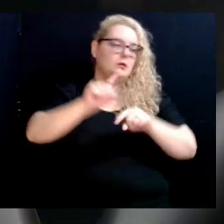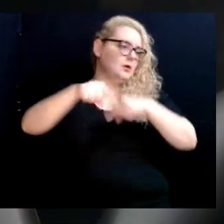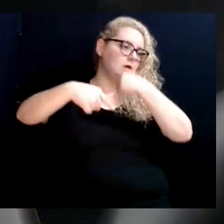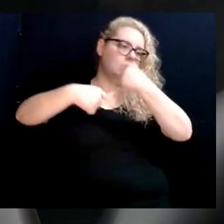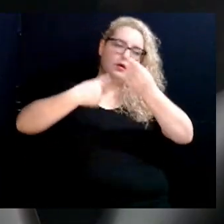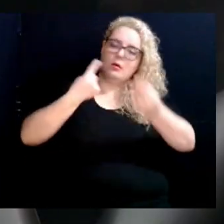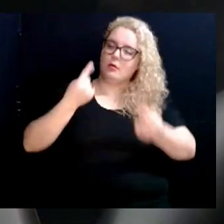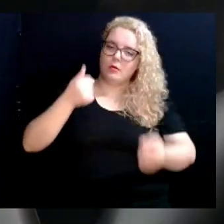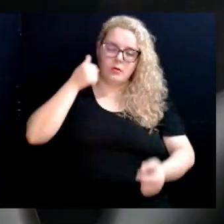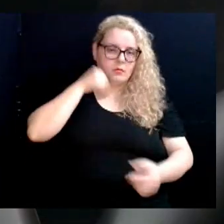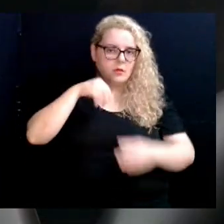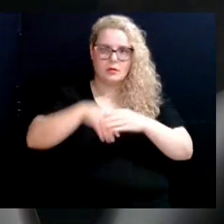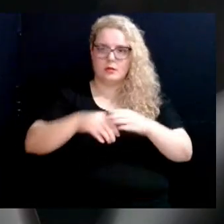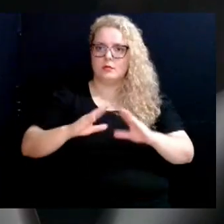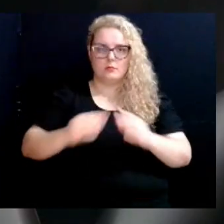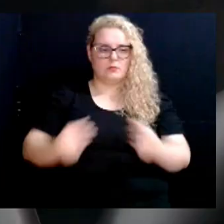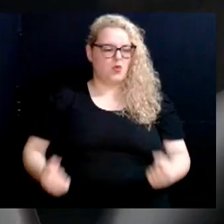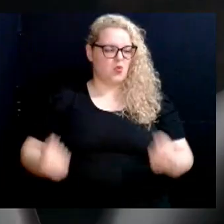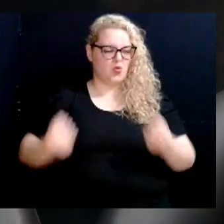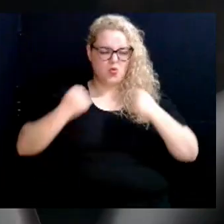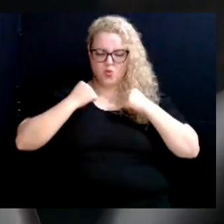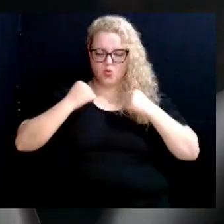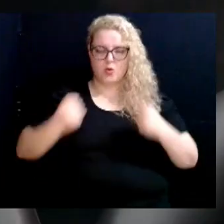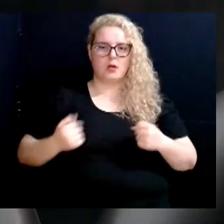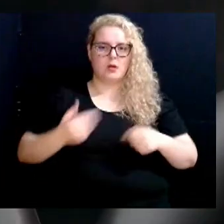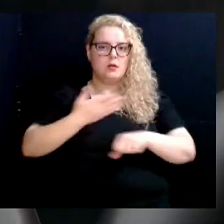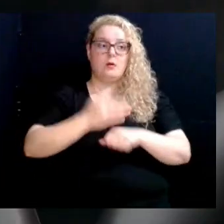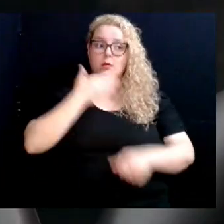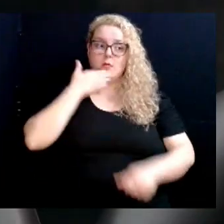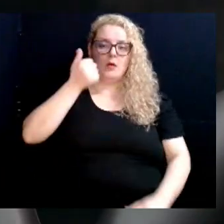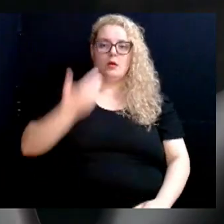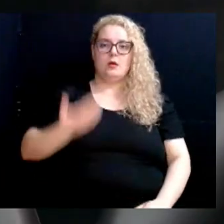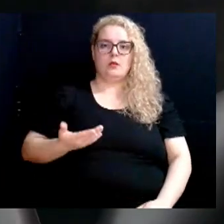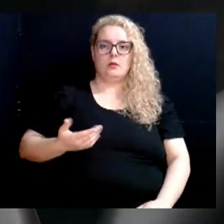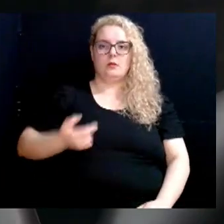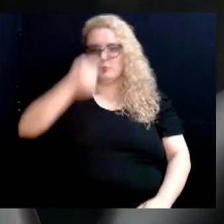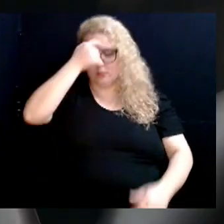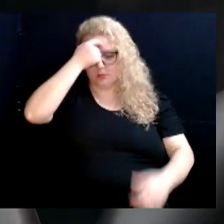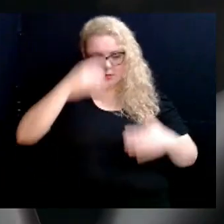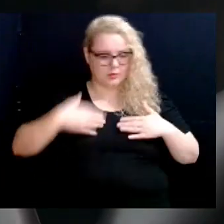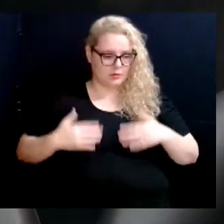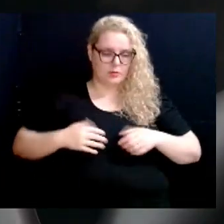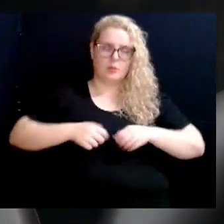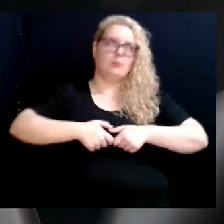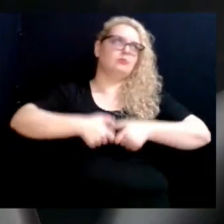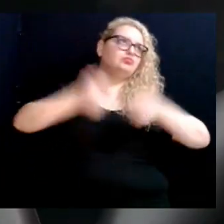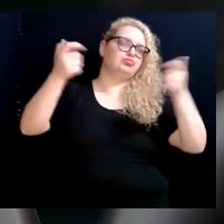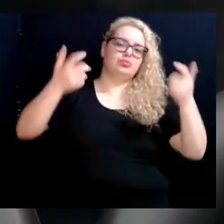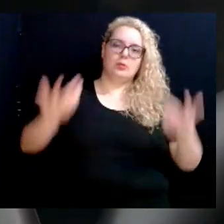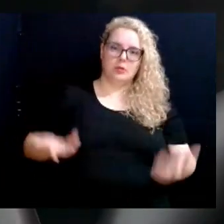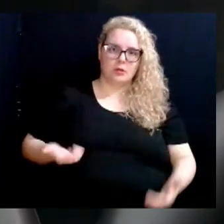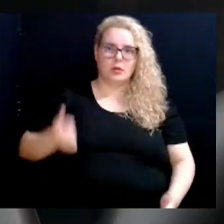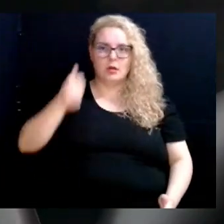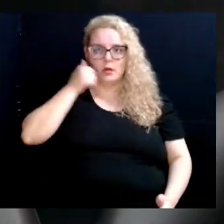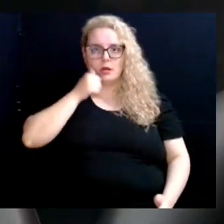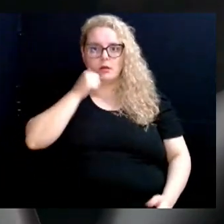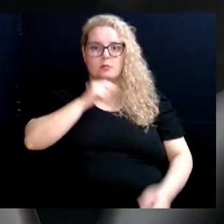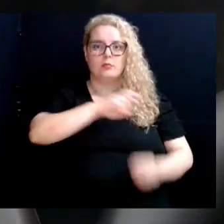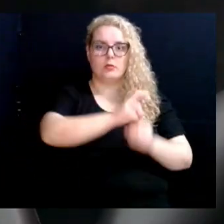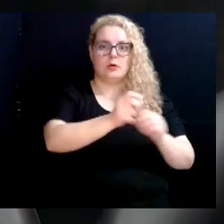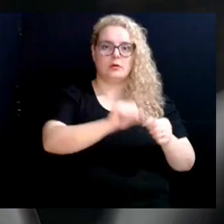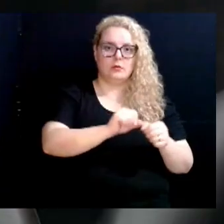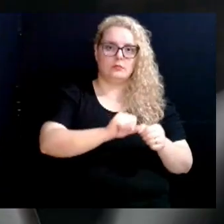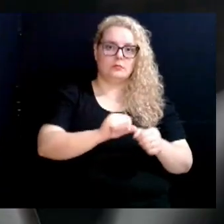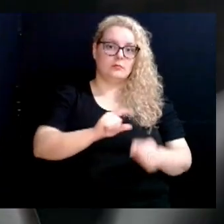da musculação. Conseguem treinar muito melhor, conseguem ter uma consciência corporal tamanha, as mulheres que vêm do Pilates. Mas não é